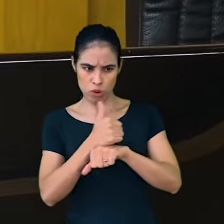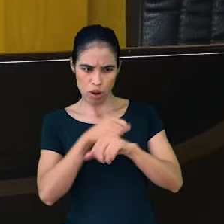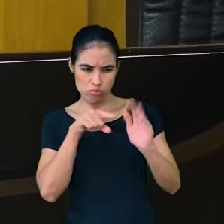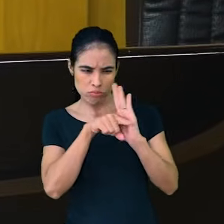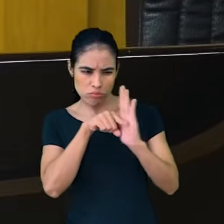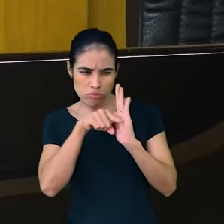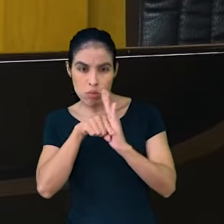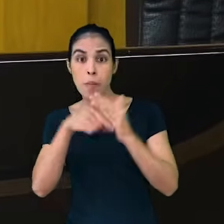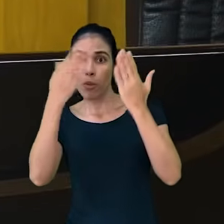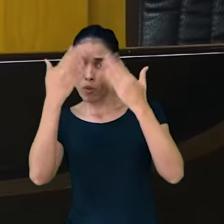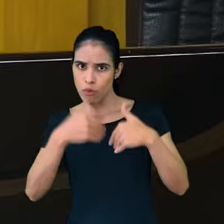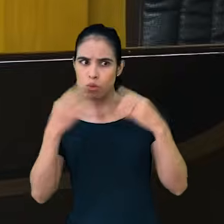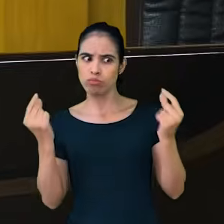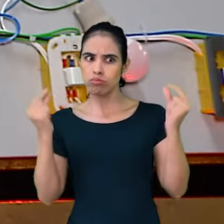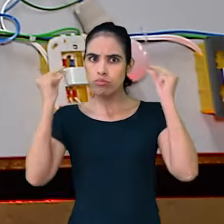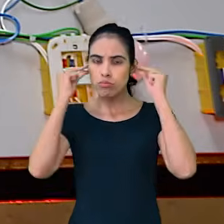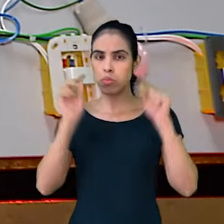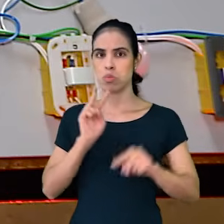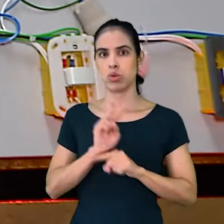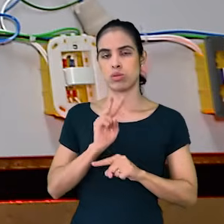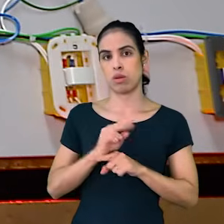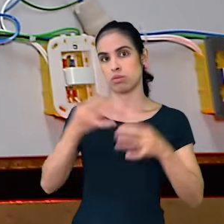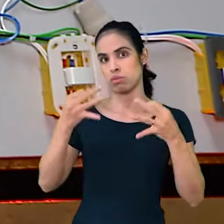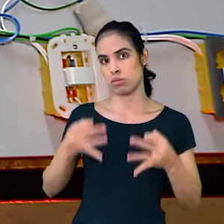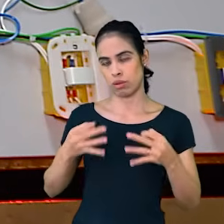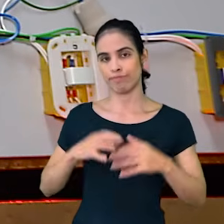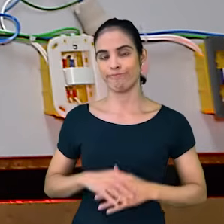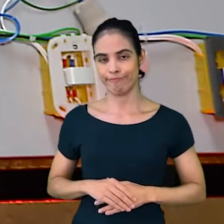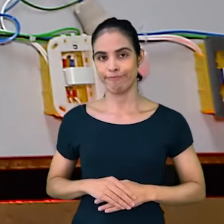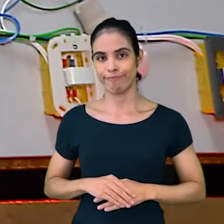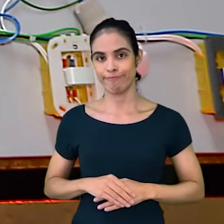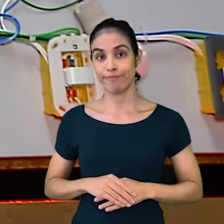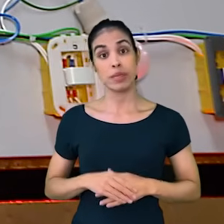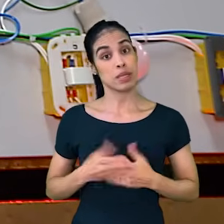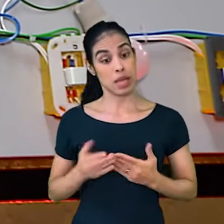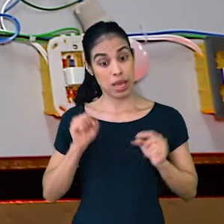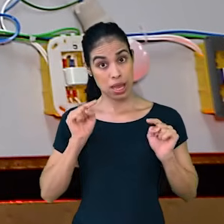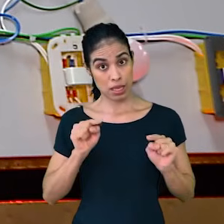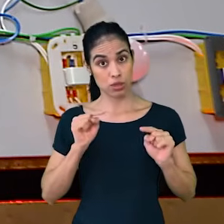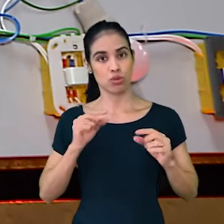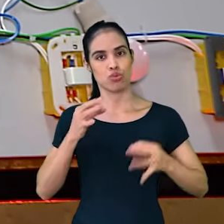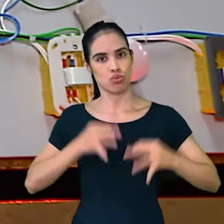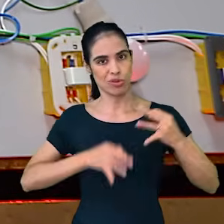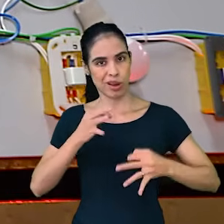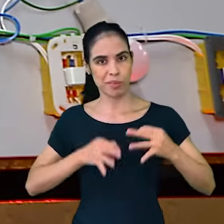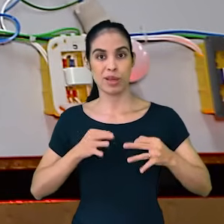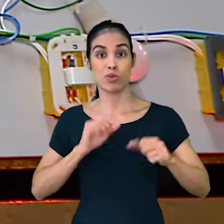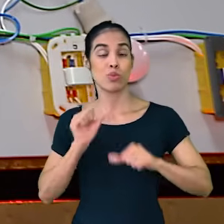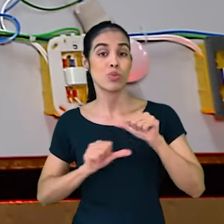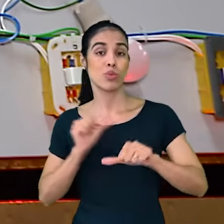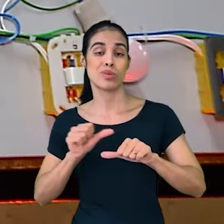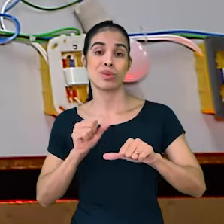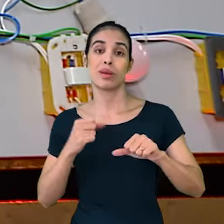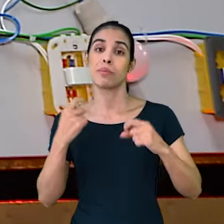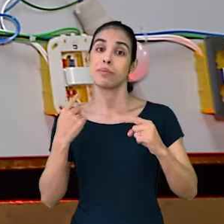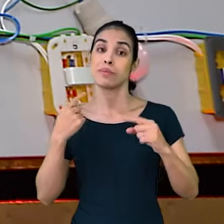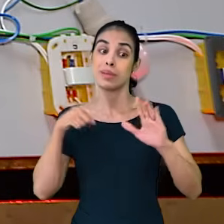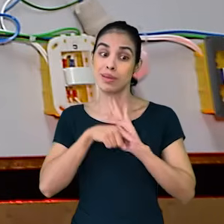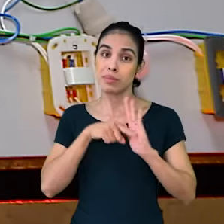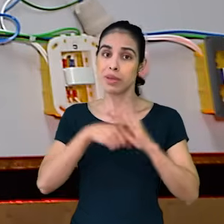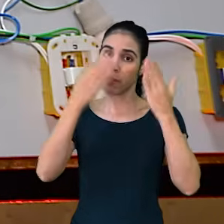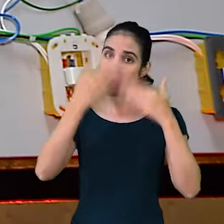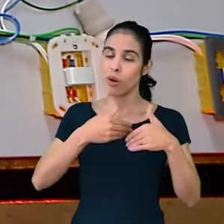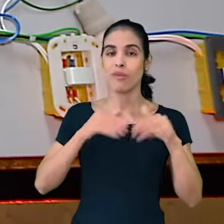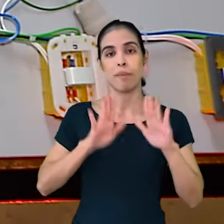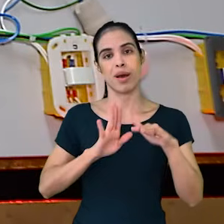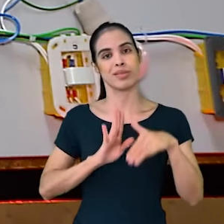comprovou a eficácia dos protetores. Assim, eventual modificação da decisão dependeria do reexame de provas, o que é